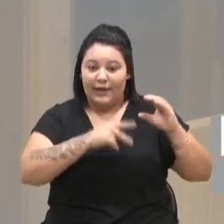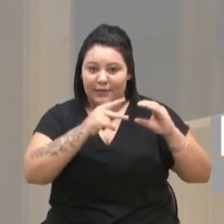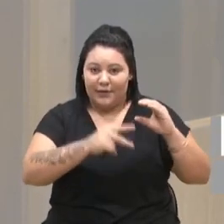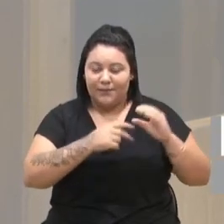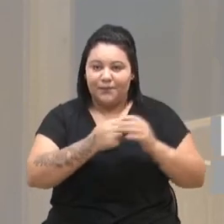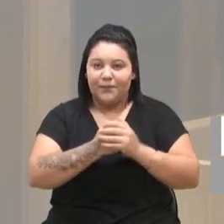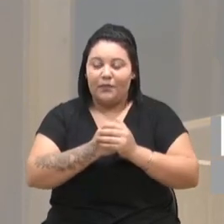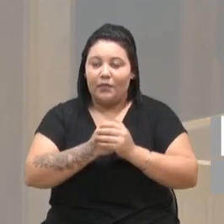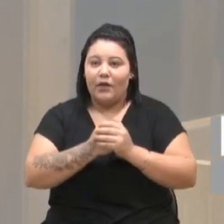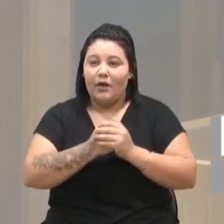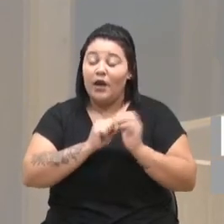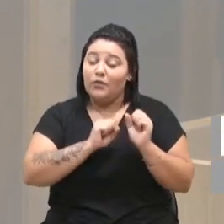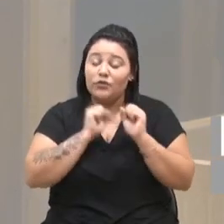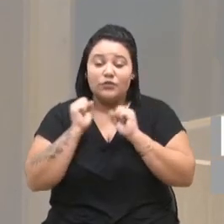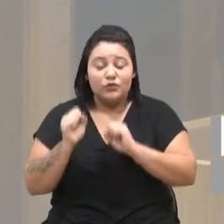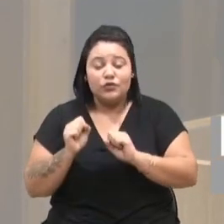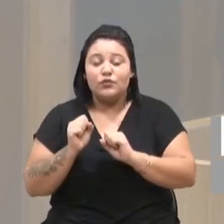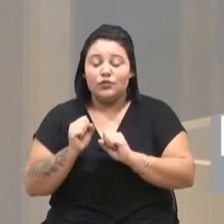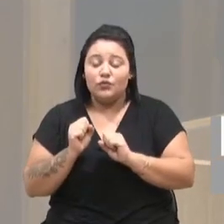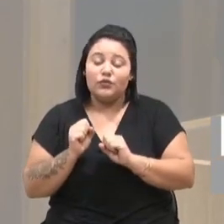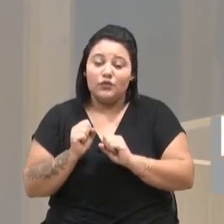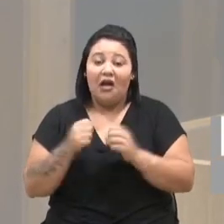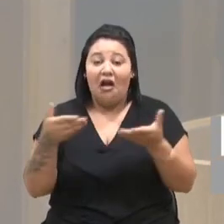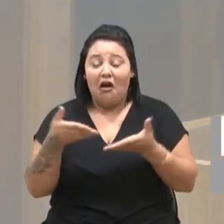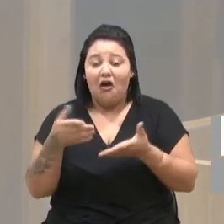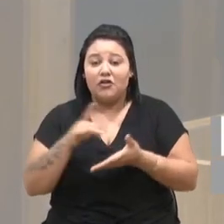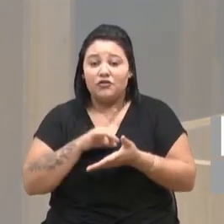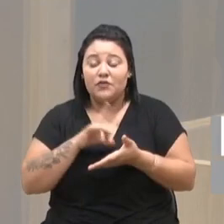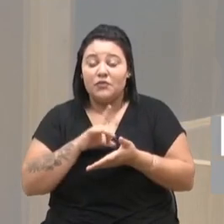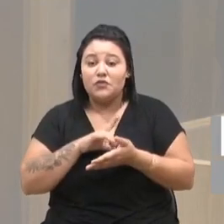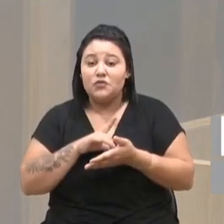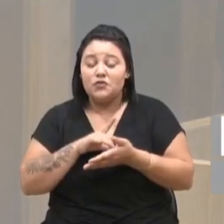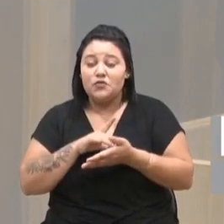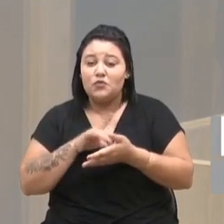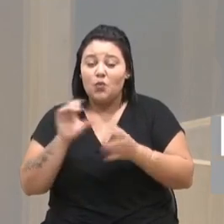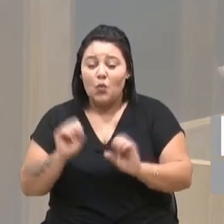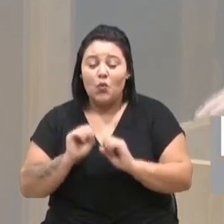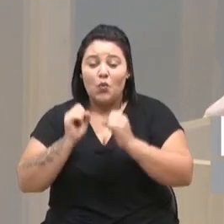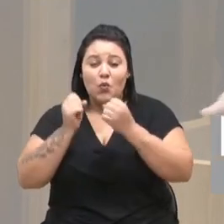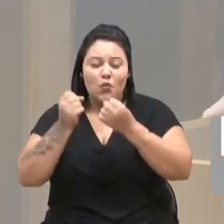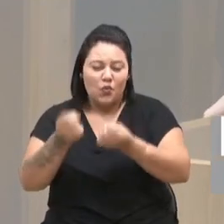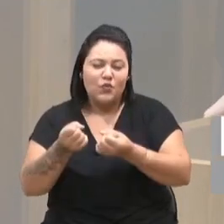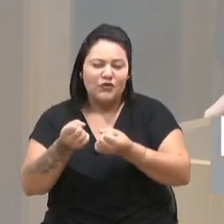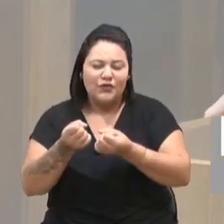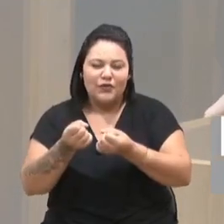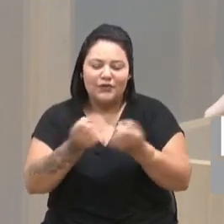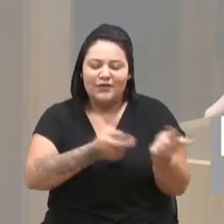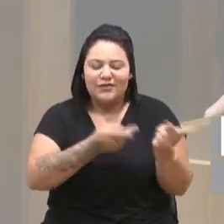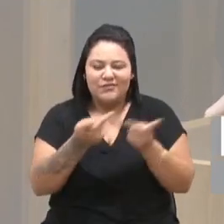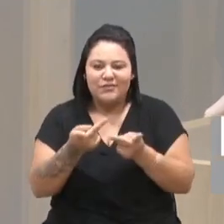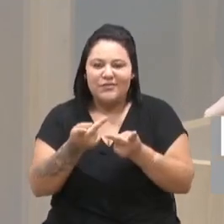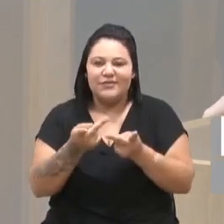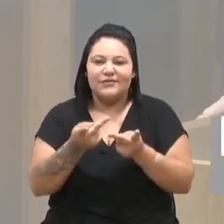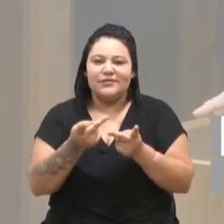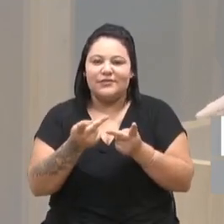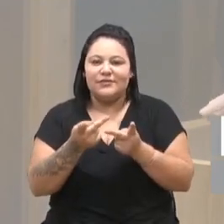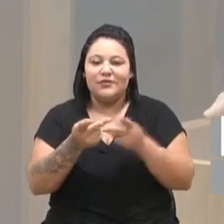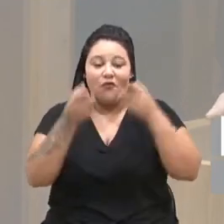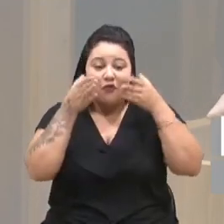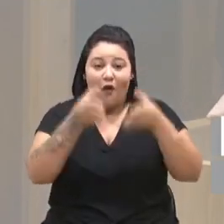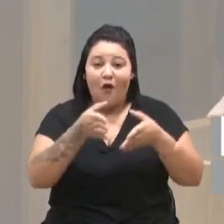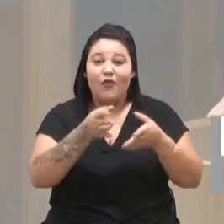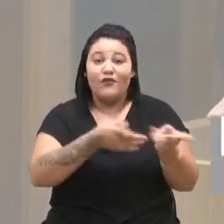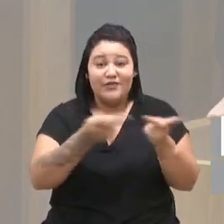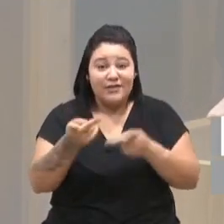que fosse possível uma maior dedicação nas visitas aos bairros,